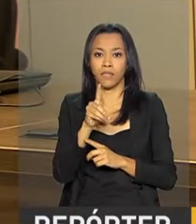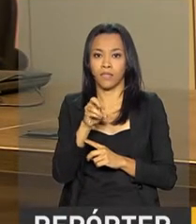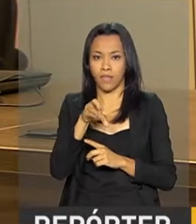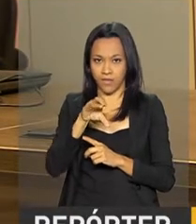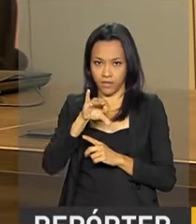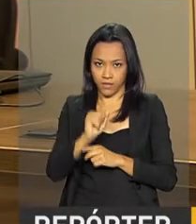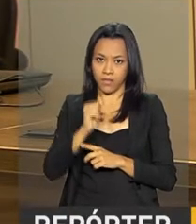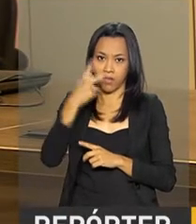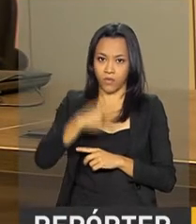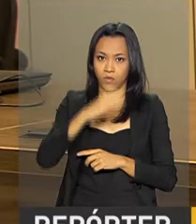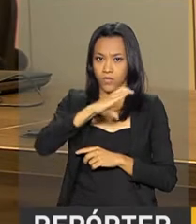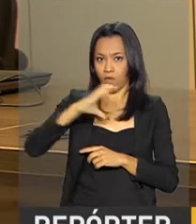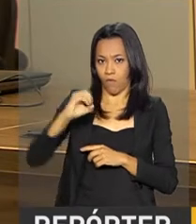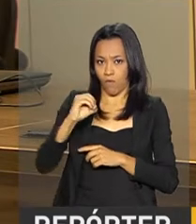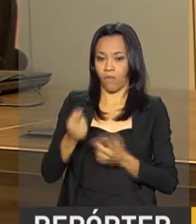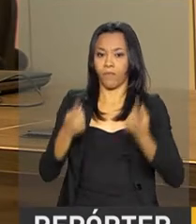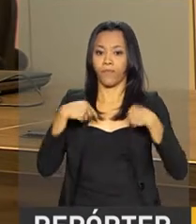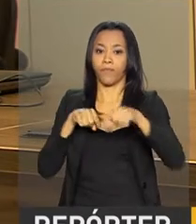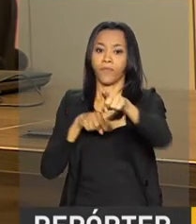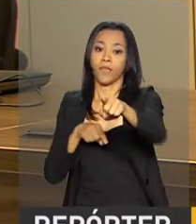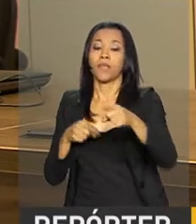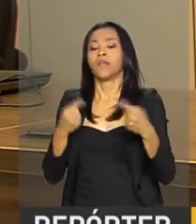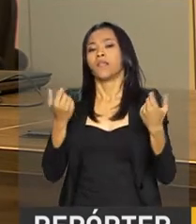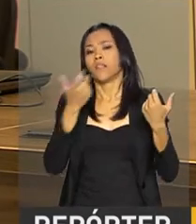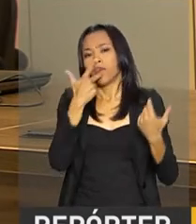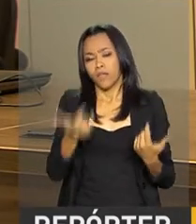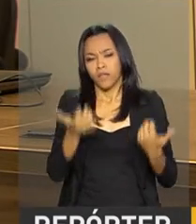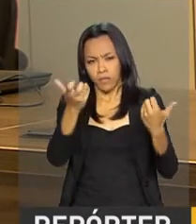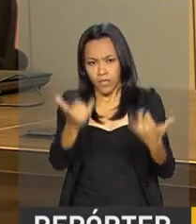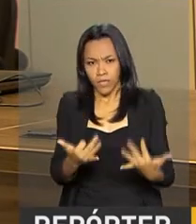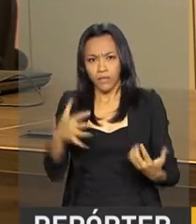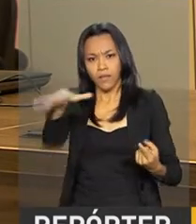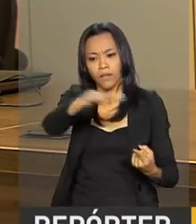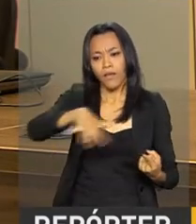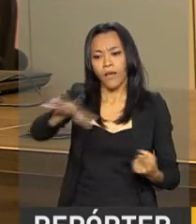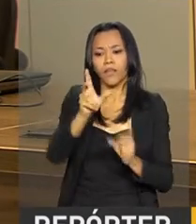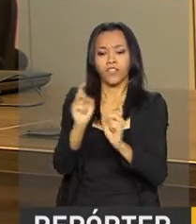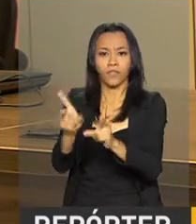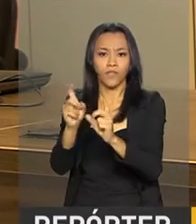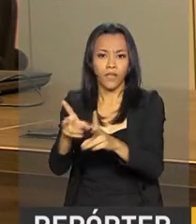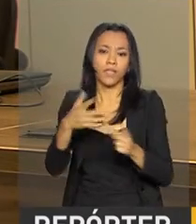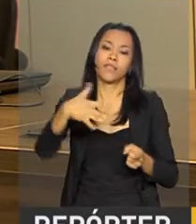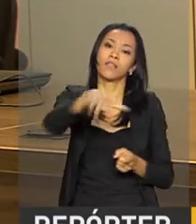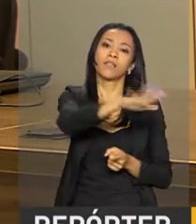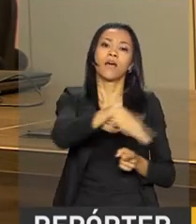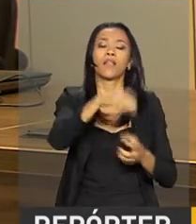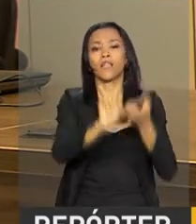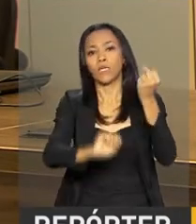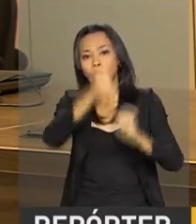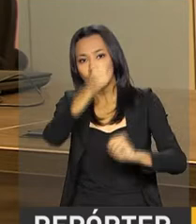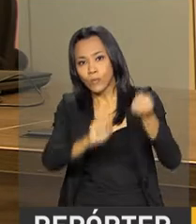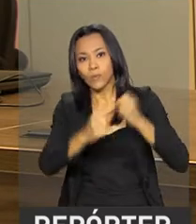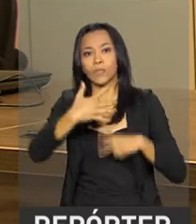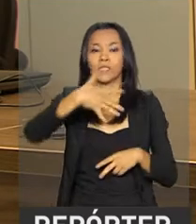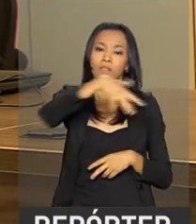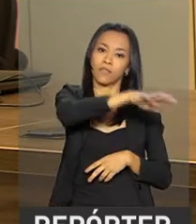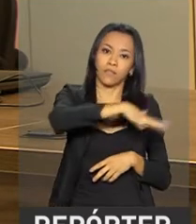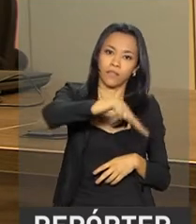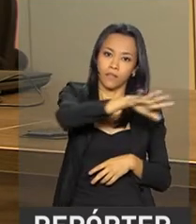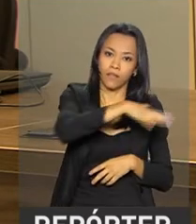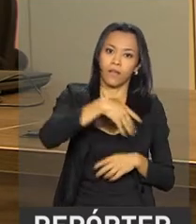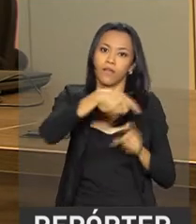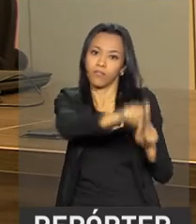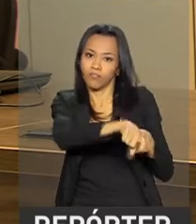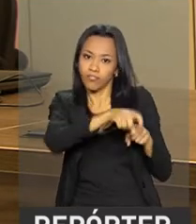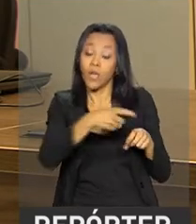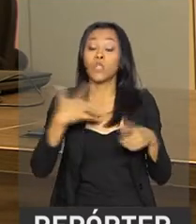empreendimentos voltados para o setor a área de comércio e serviço tanto indústria agudos ter né o